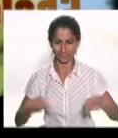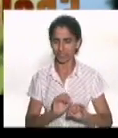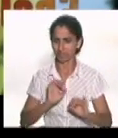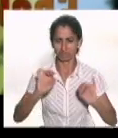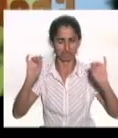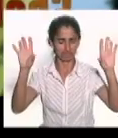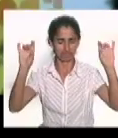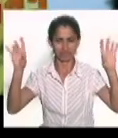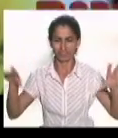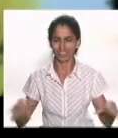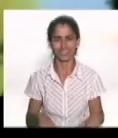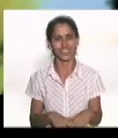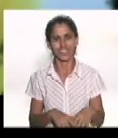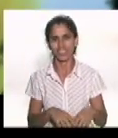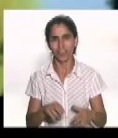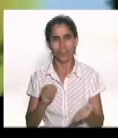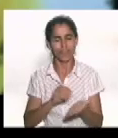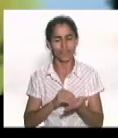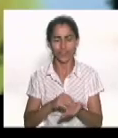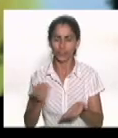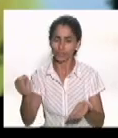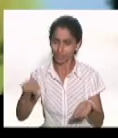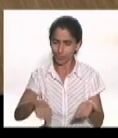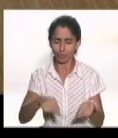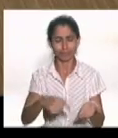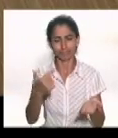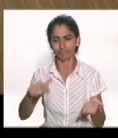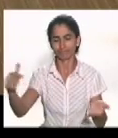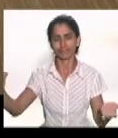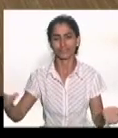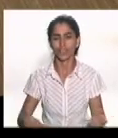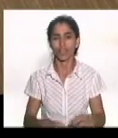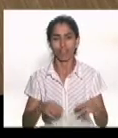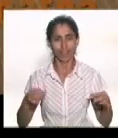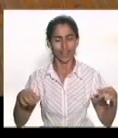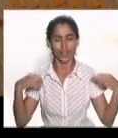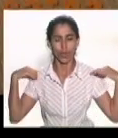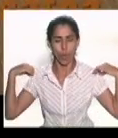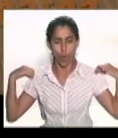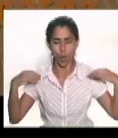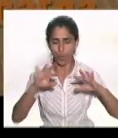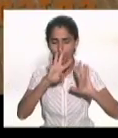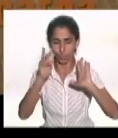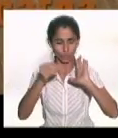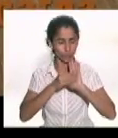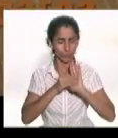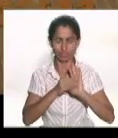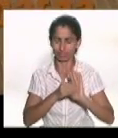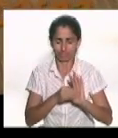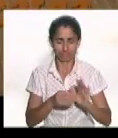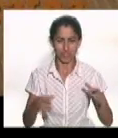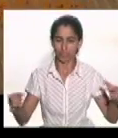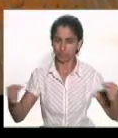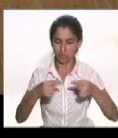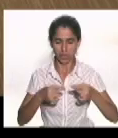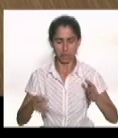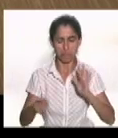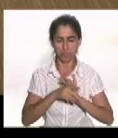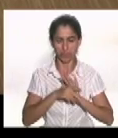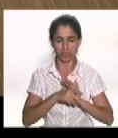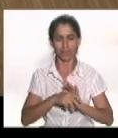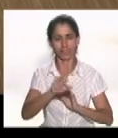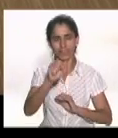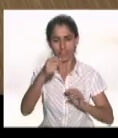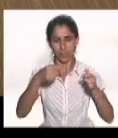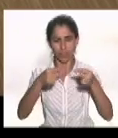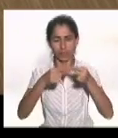cara. Aquela mise-en-scène era demais. Falta isso um pouco hoje, né? O visual dele é som total e ele bota a roupa que ele tem que vestir, mano. É